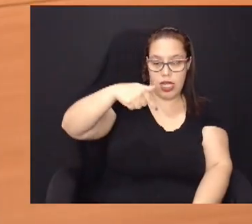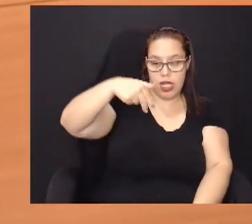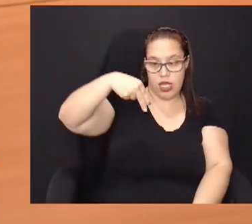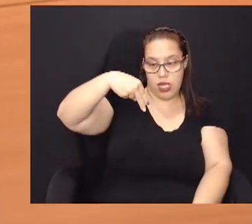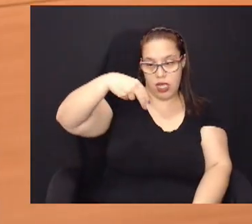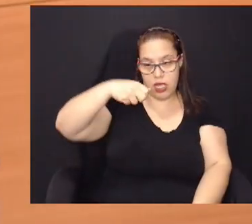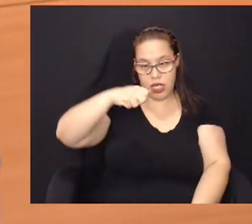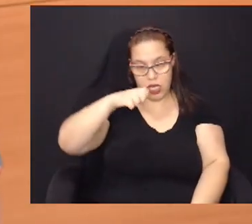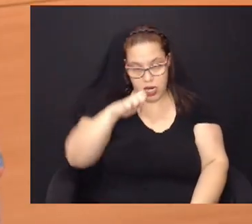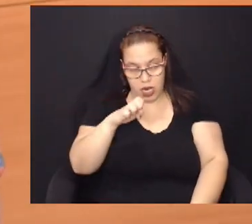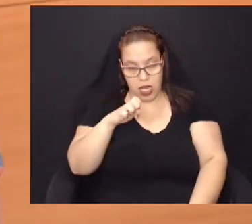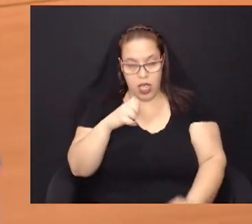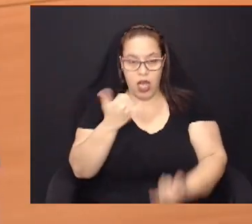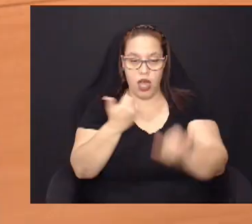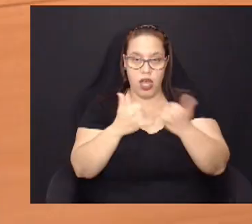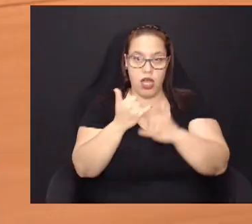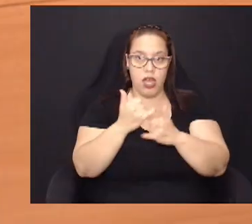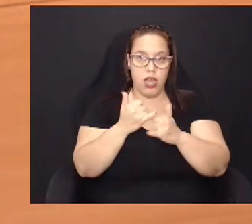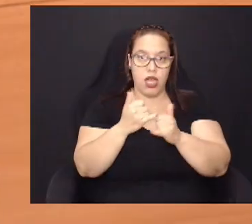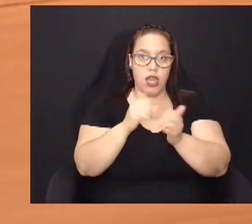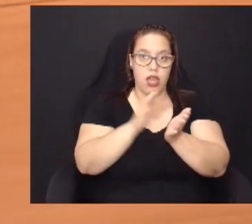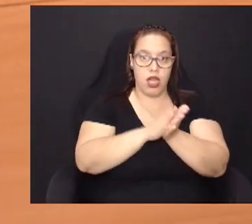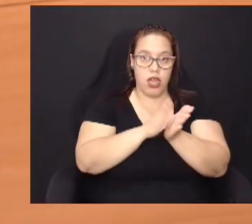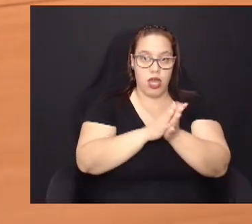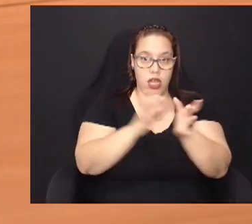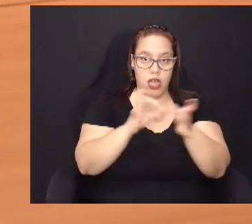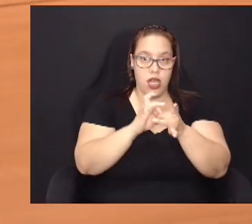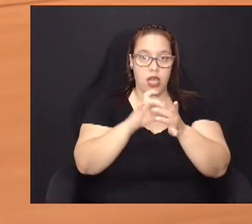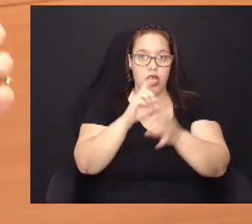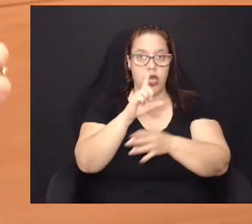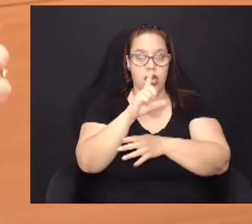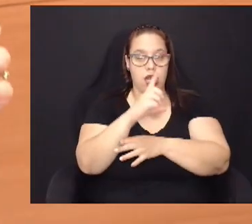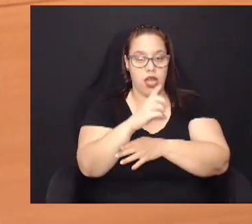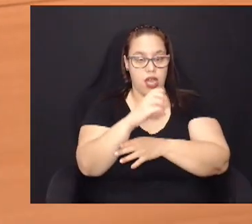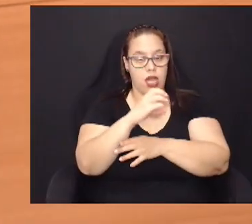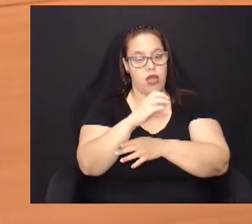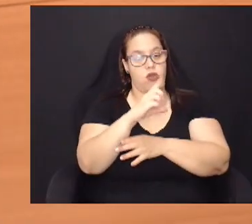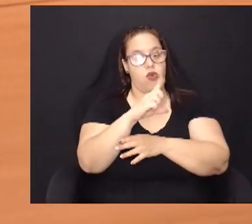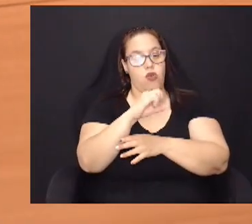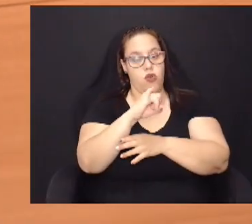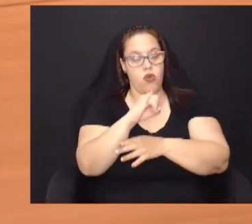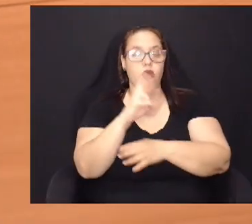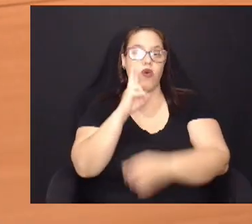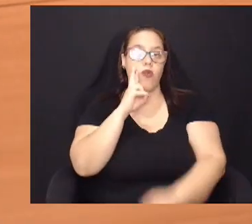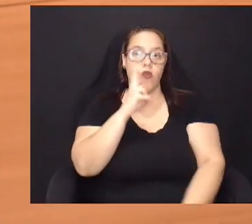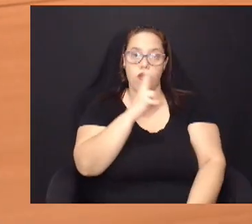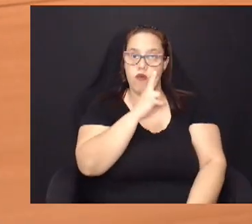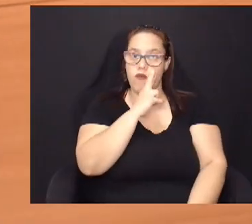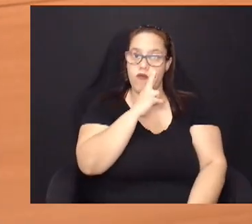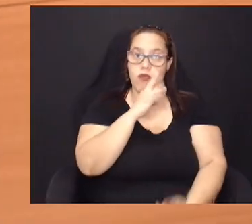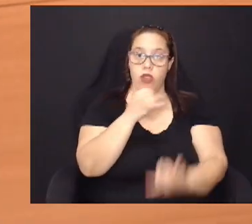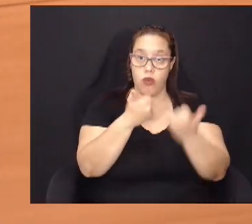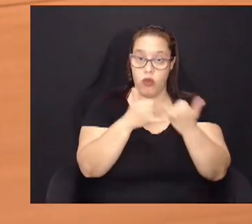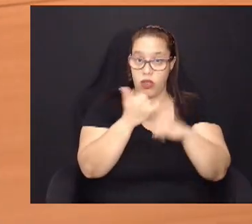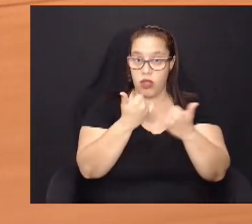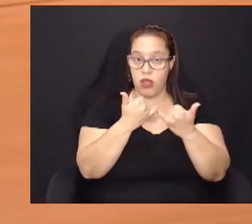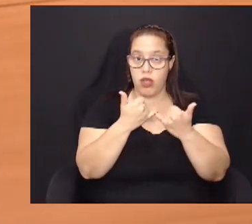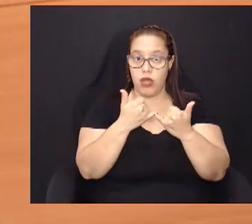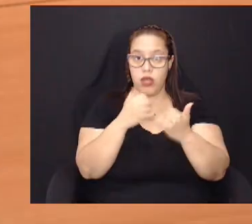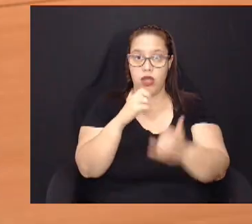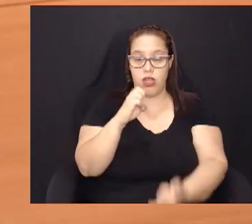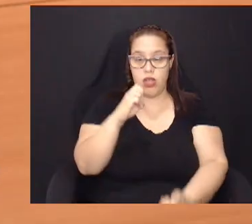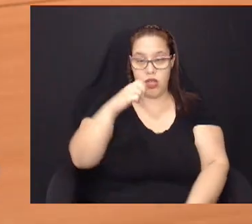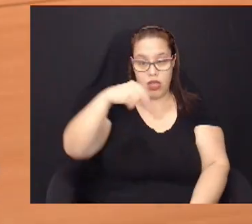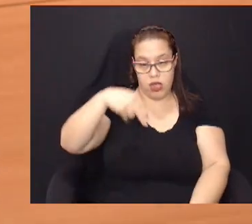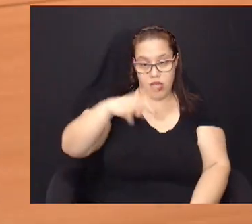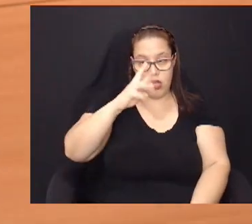seu certificado de licença integrada, que é o CLI, e você coloca o restaurante com entretenimento na nossa